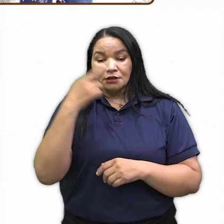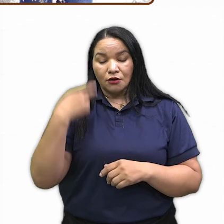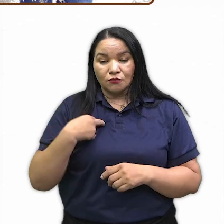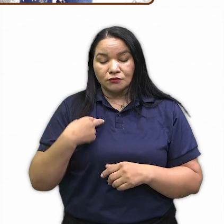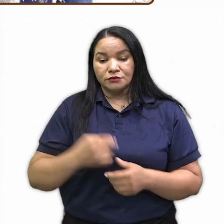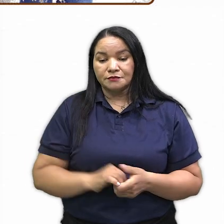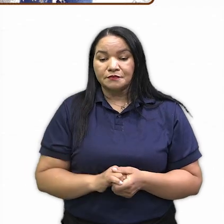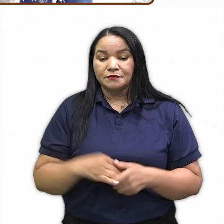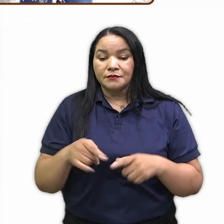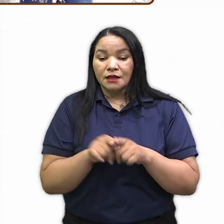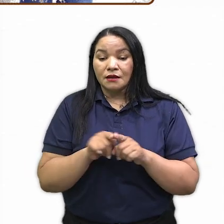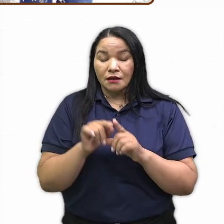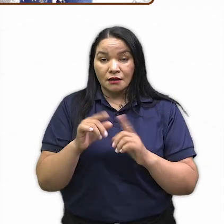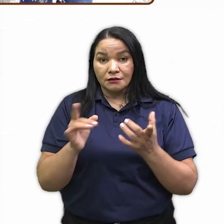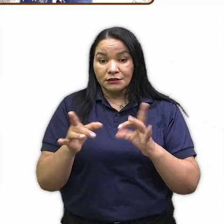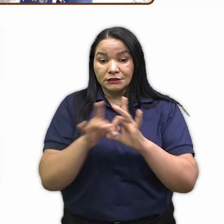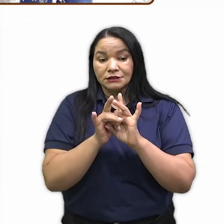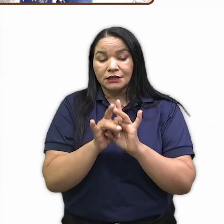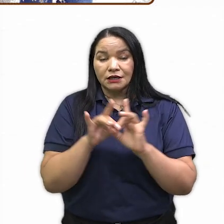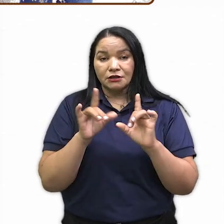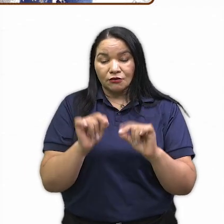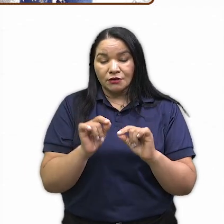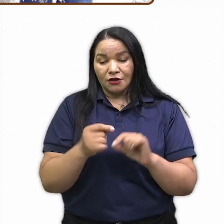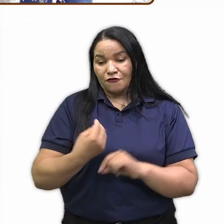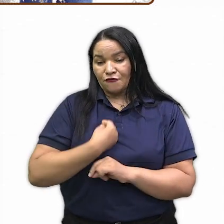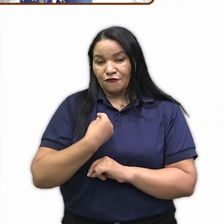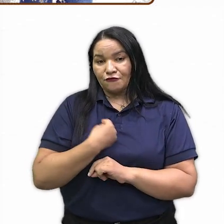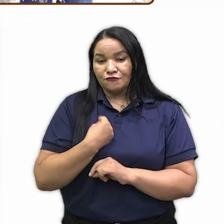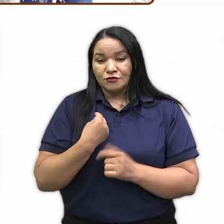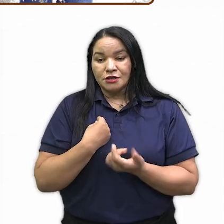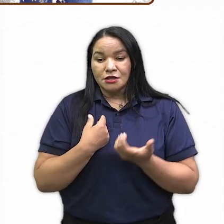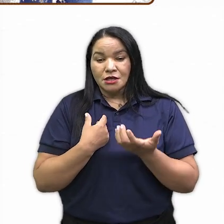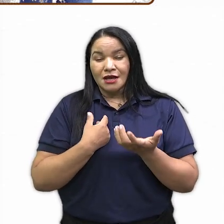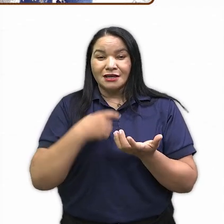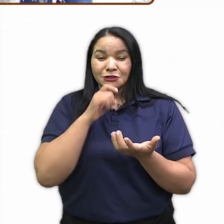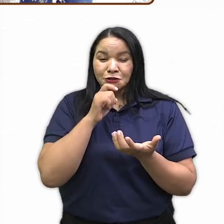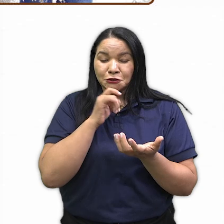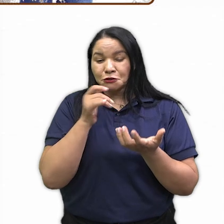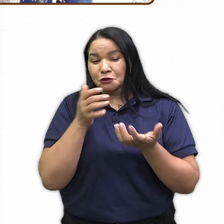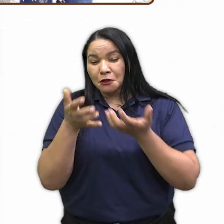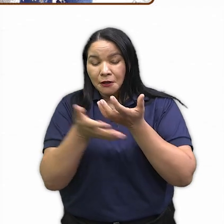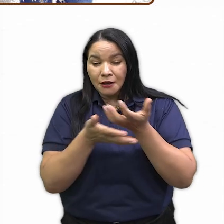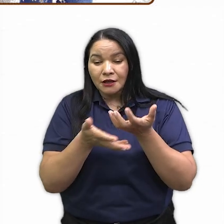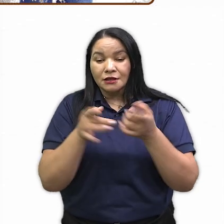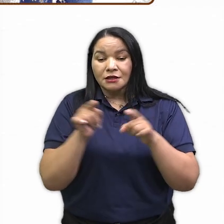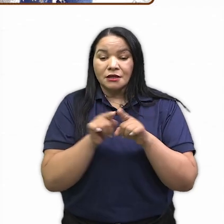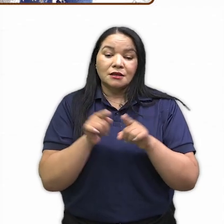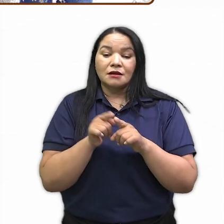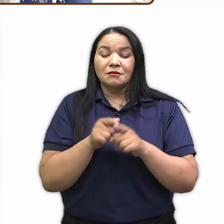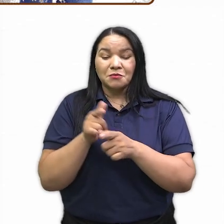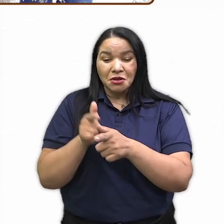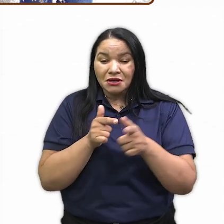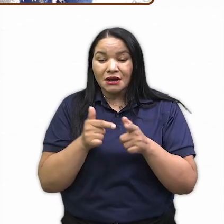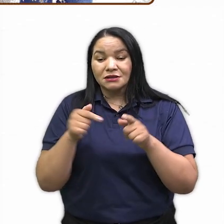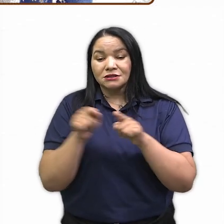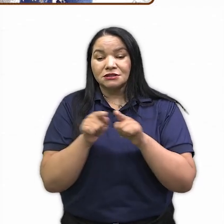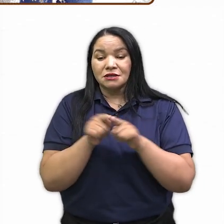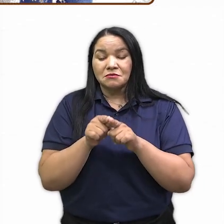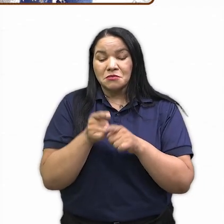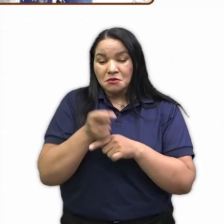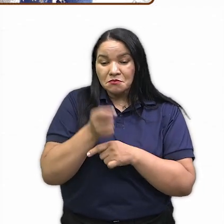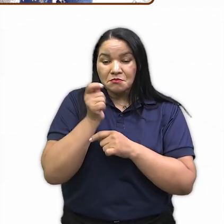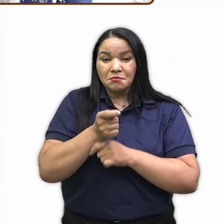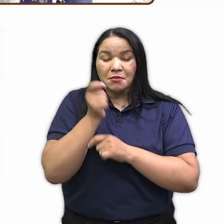Rússia. É profundamente ligada, gente, a uma vida no Ártico com práticas tradicionais de caça, de